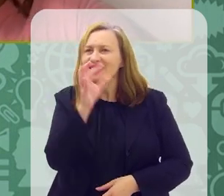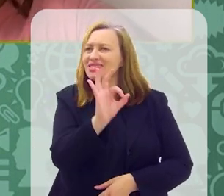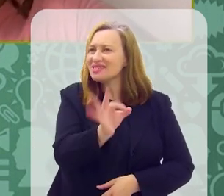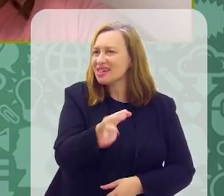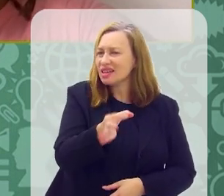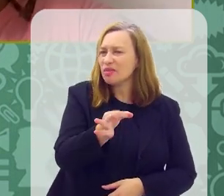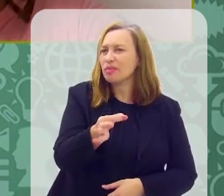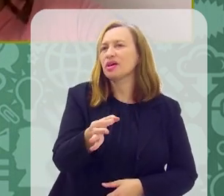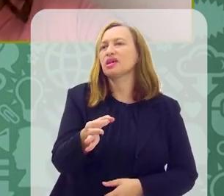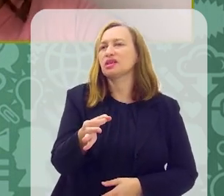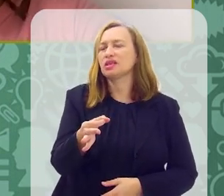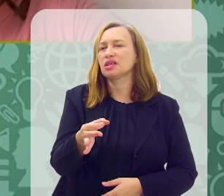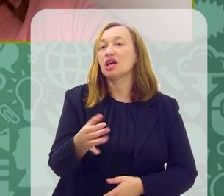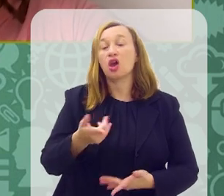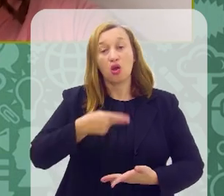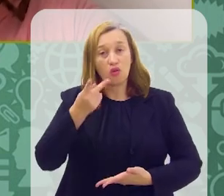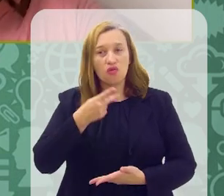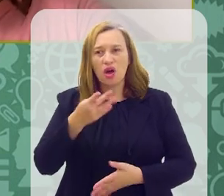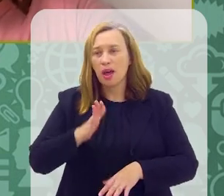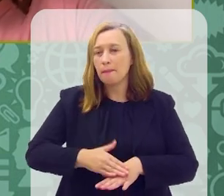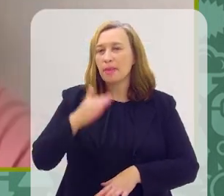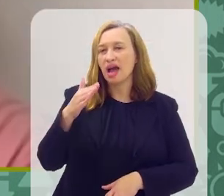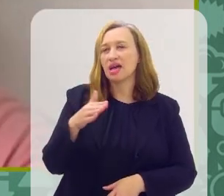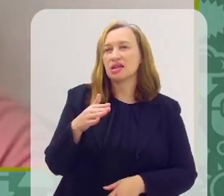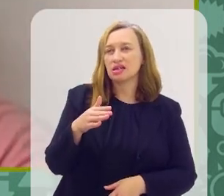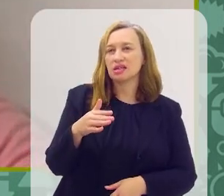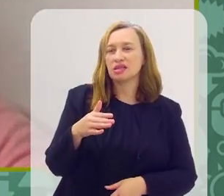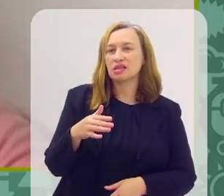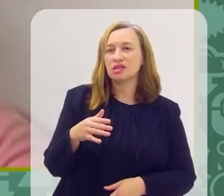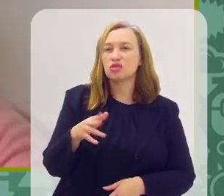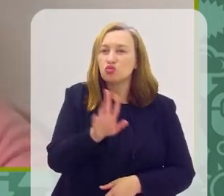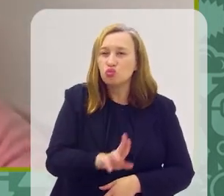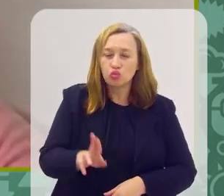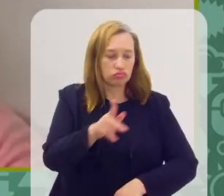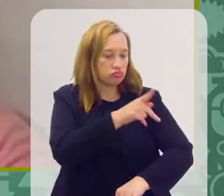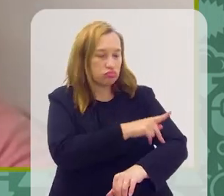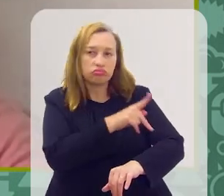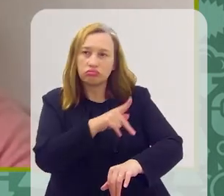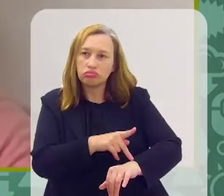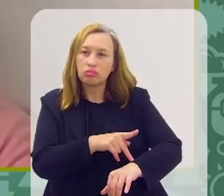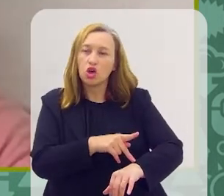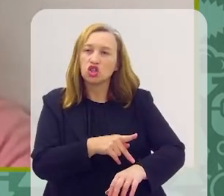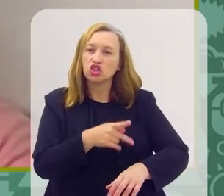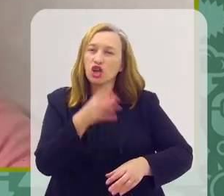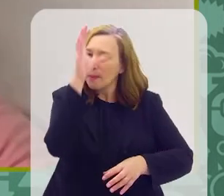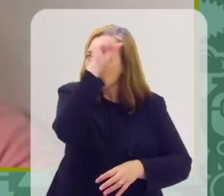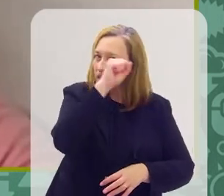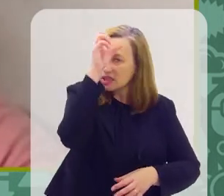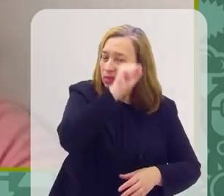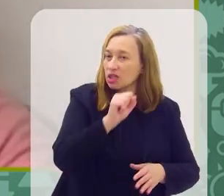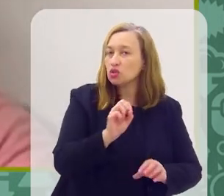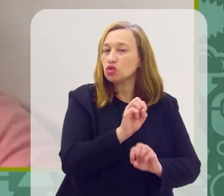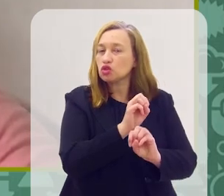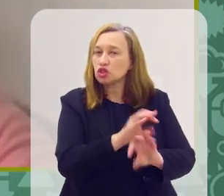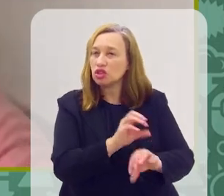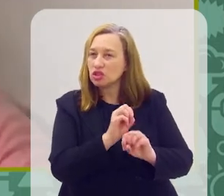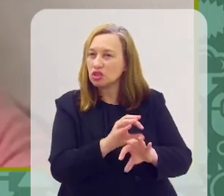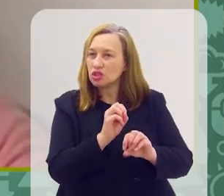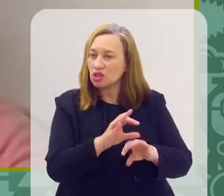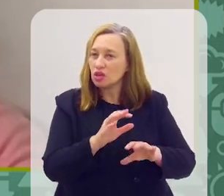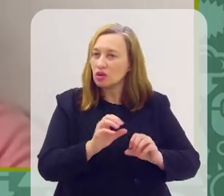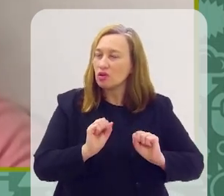Exatamente. A ideia é justamente servir, eu falo, né? É mais um instrumento pedagógico de aprendizagem,